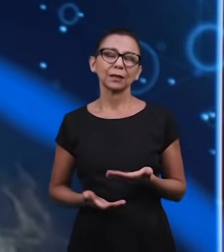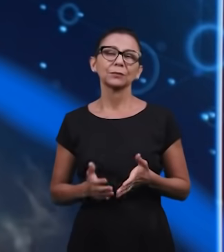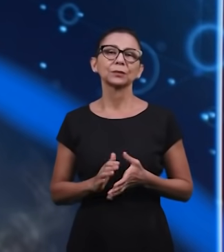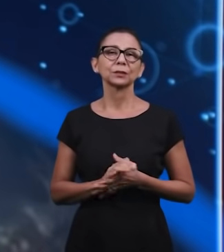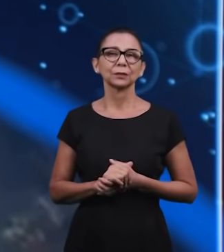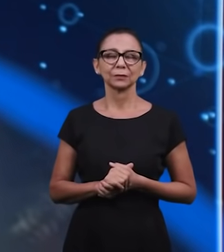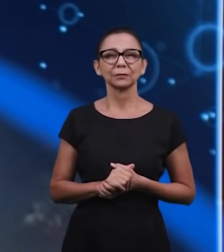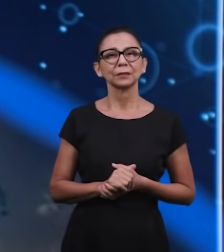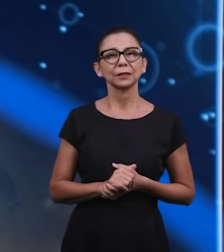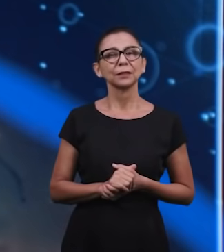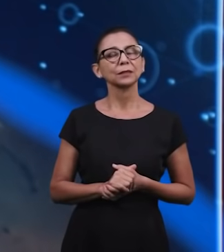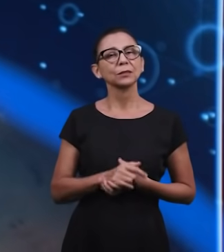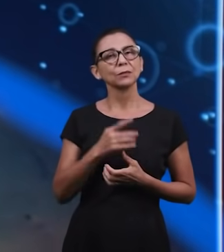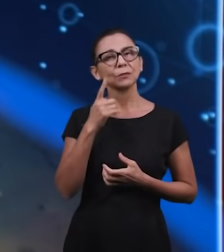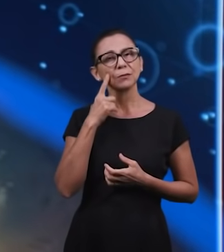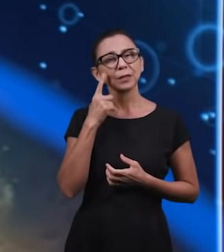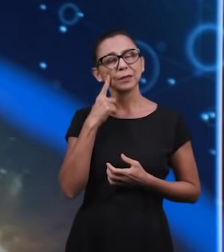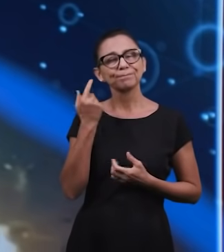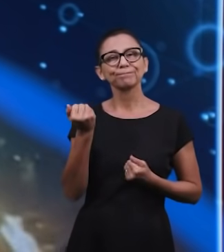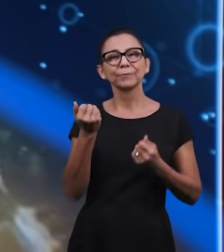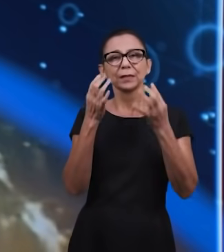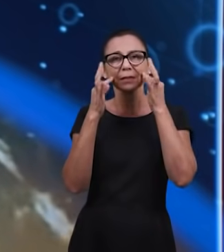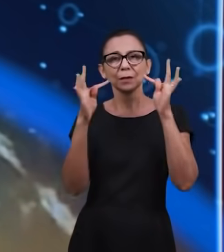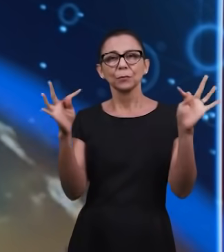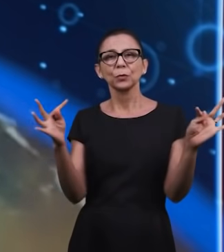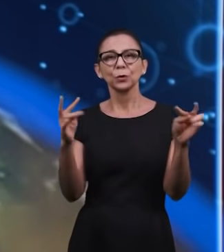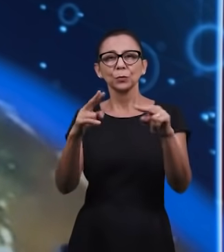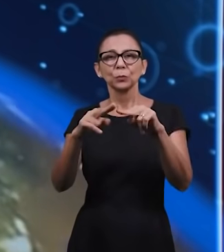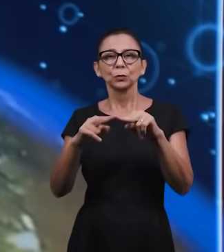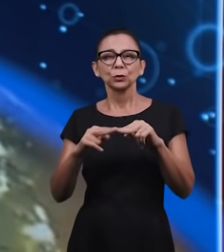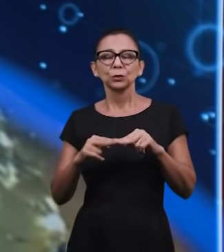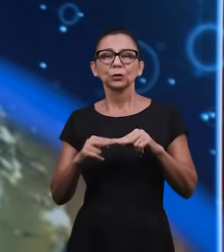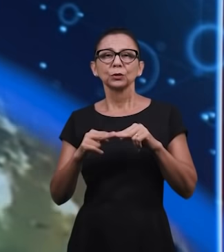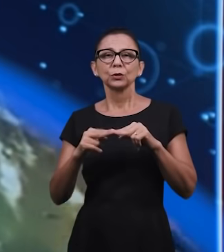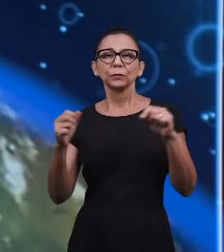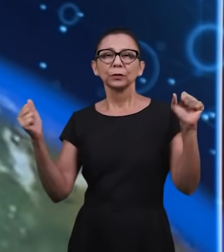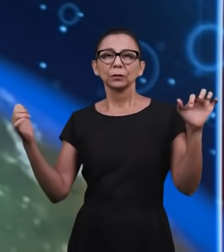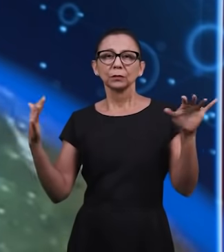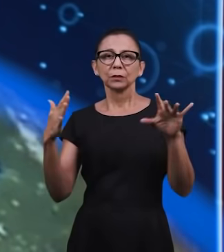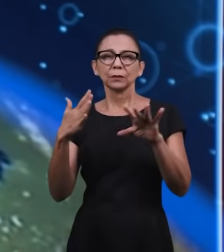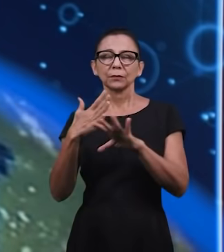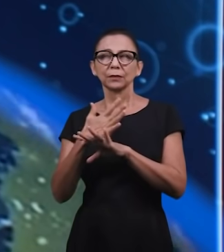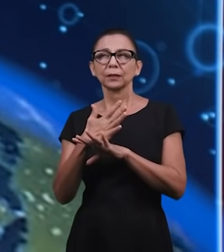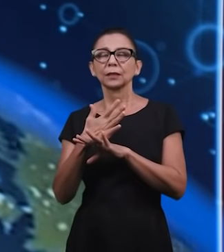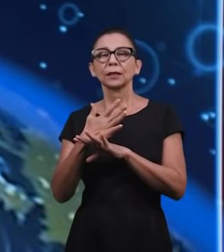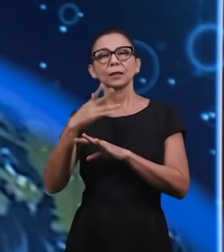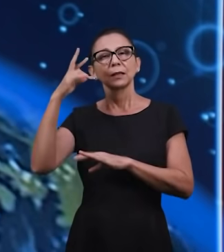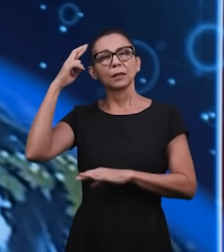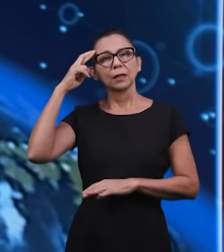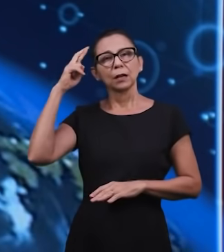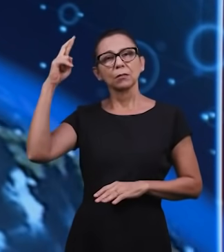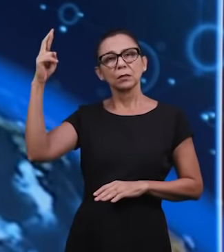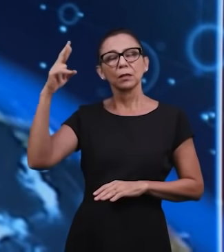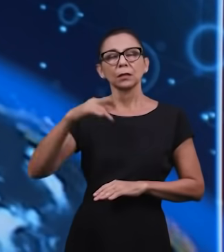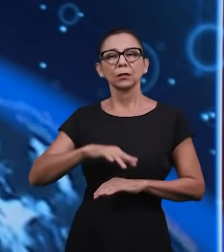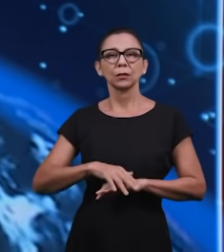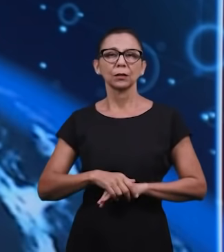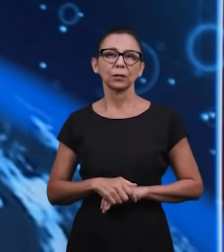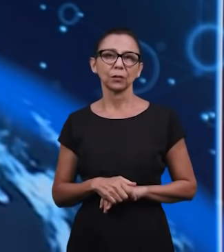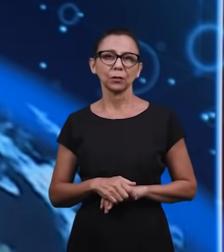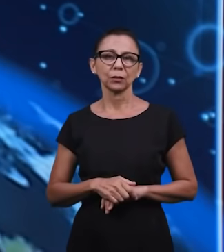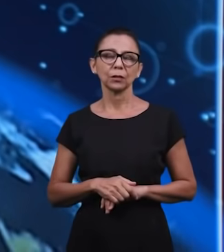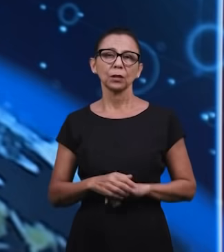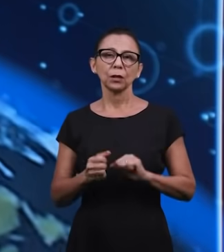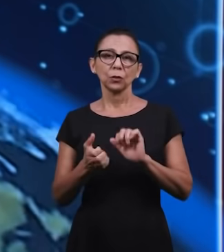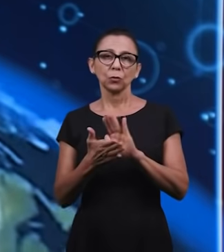irmãos os motivos de glorificação, de louvor durante este mês de outubro, relacionados à participação